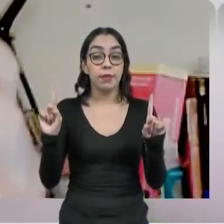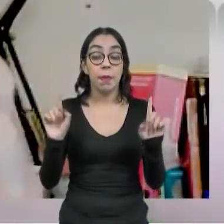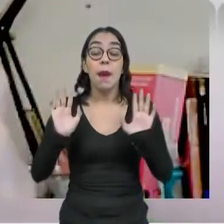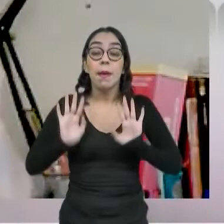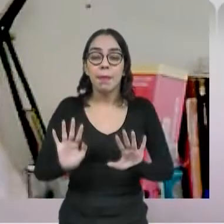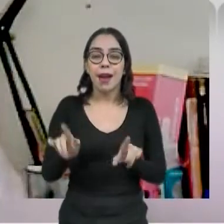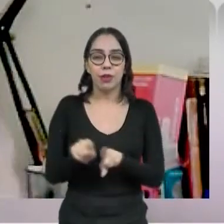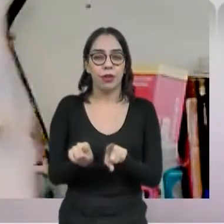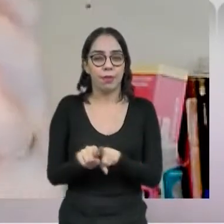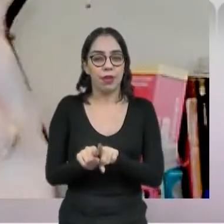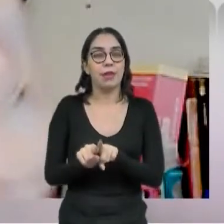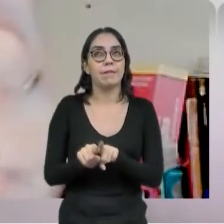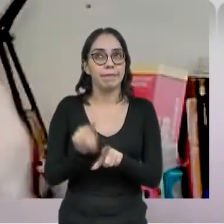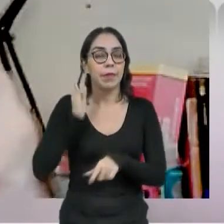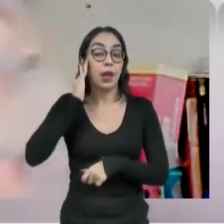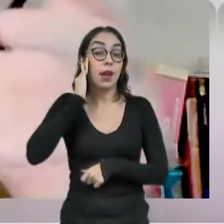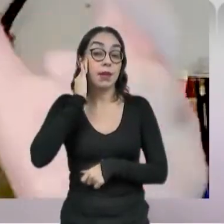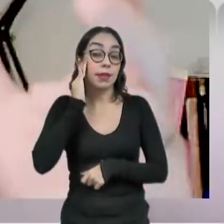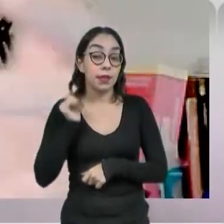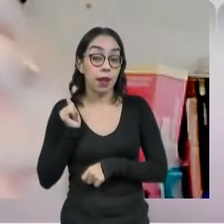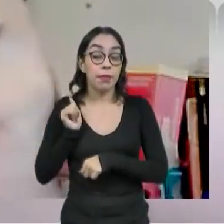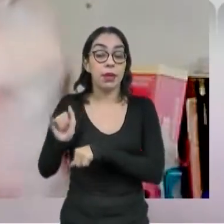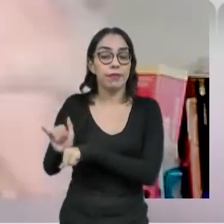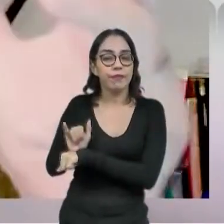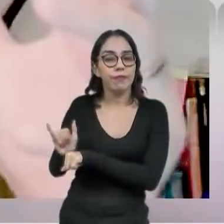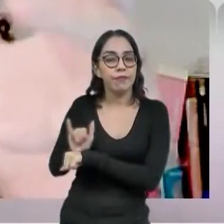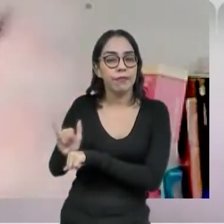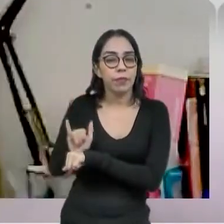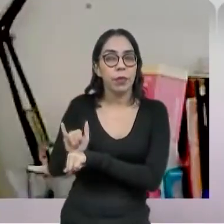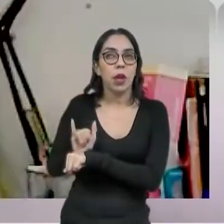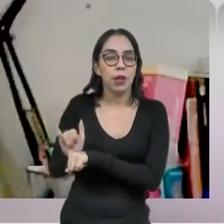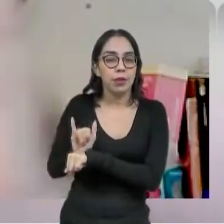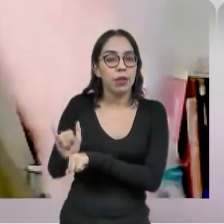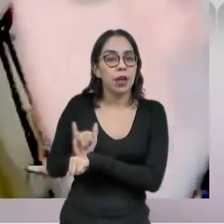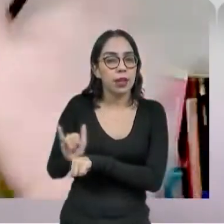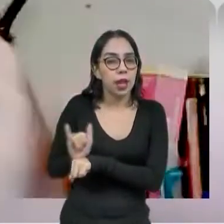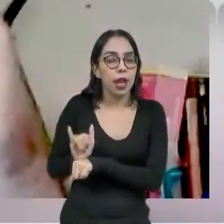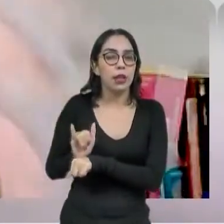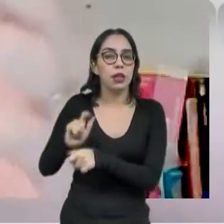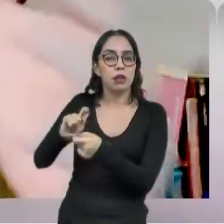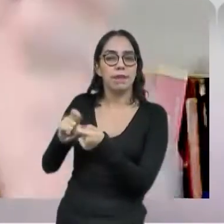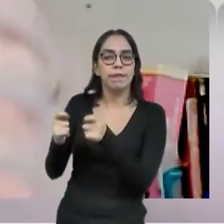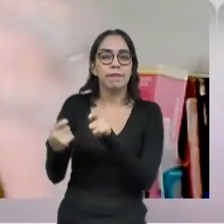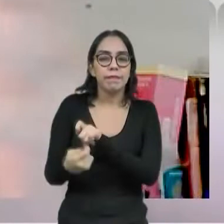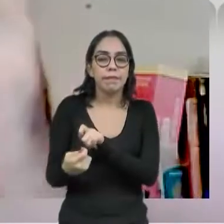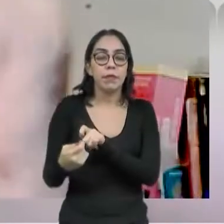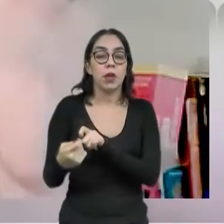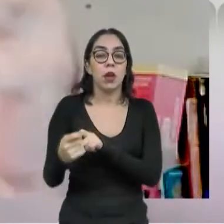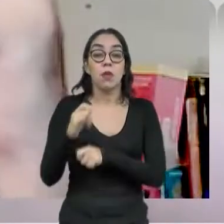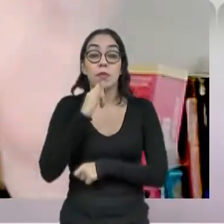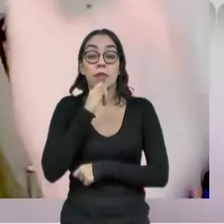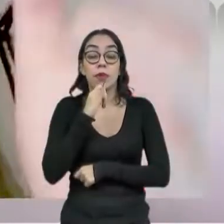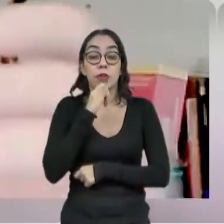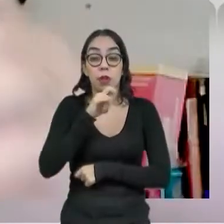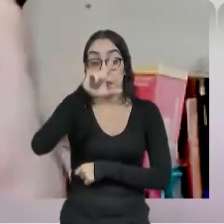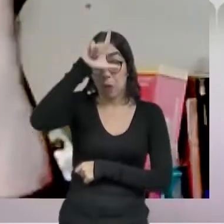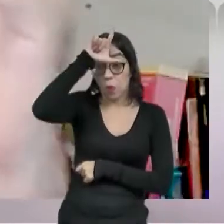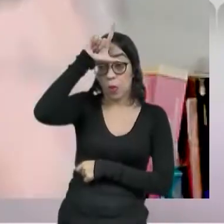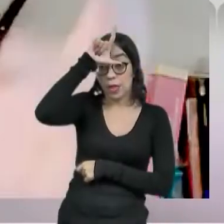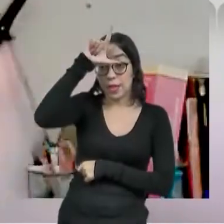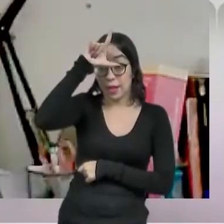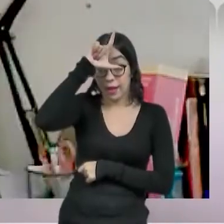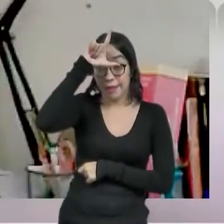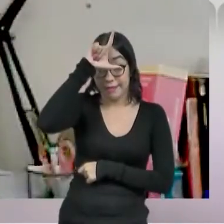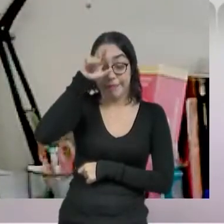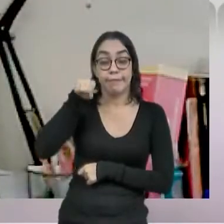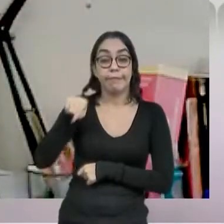homem muito articulado. Há uma certa caricatura de que ele seria um desses líderes messiânicos amalucados